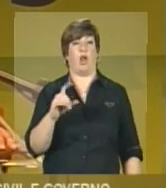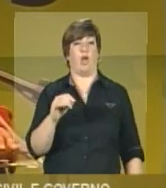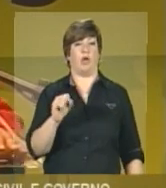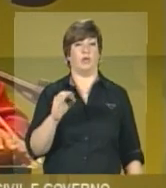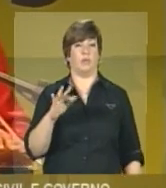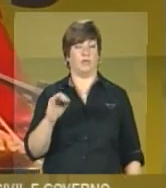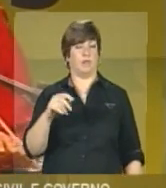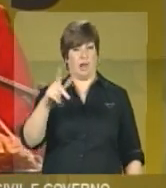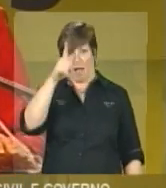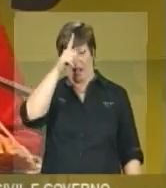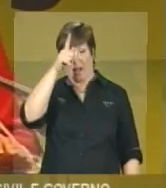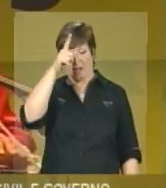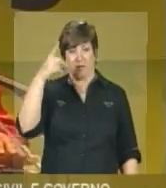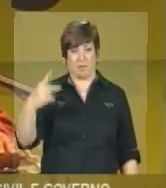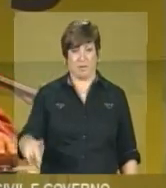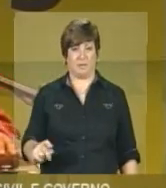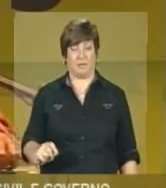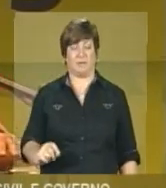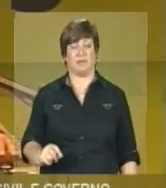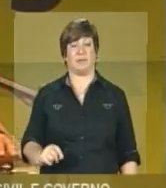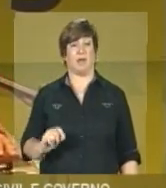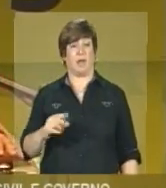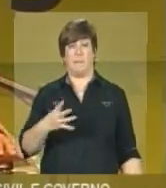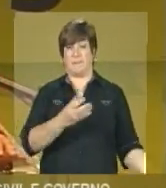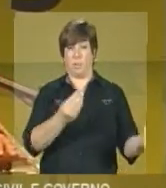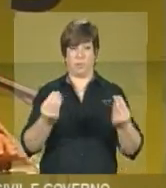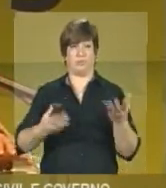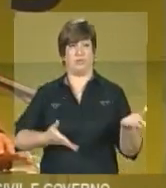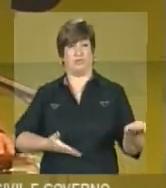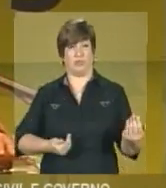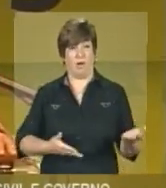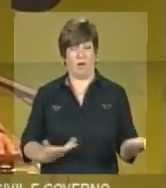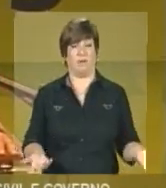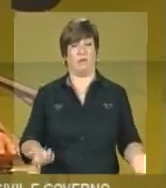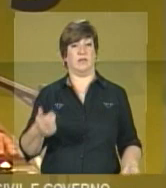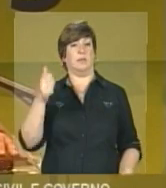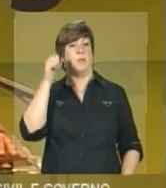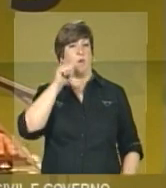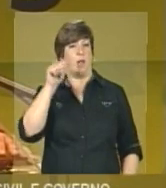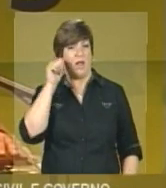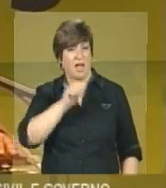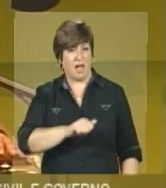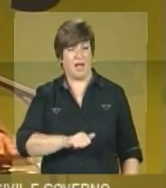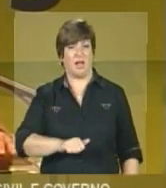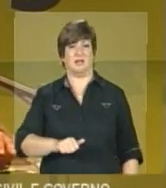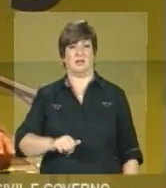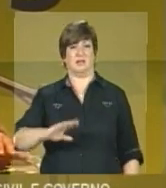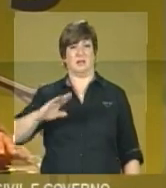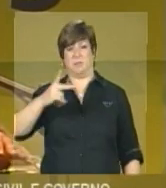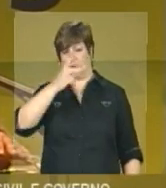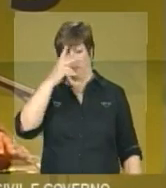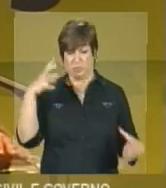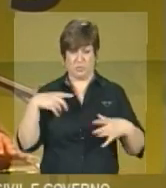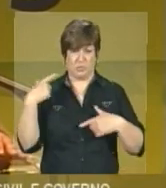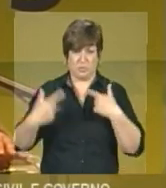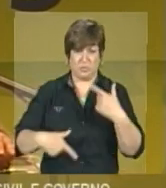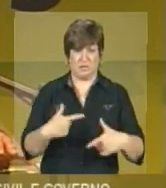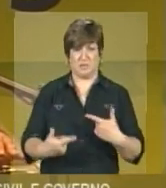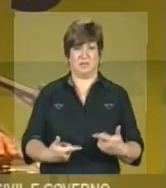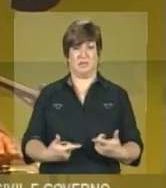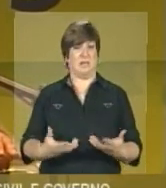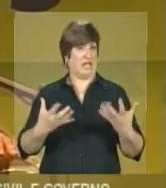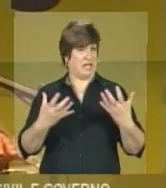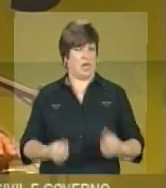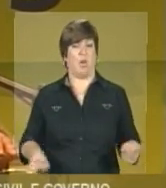alemão. A indignação de jovens, de mulheres, de militantes que ocupam